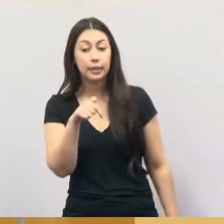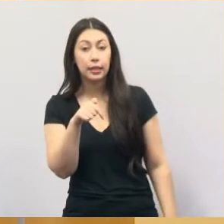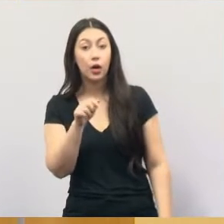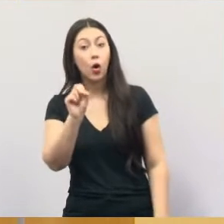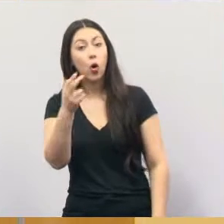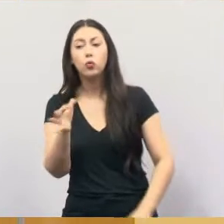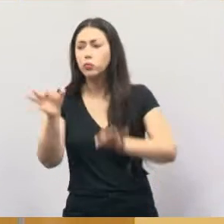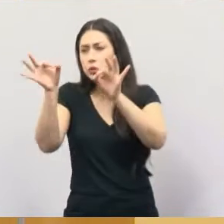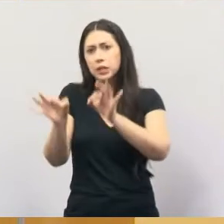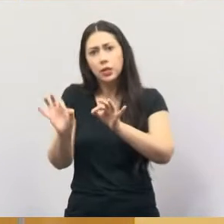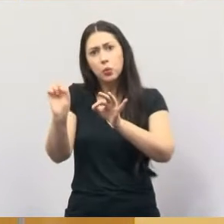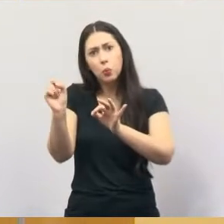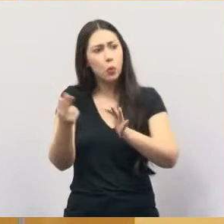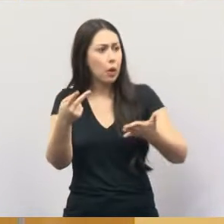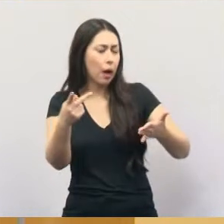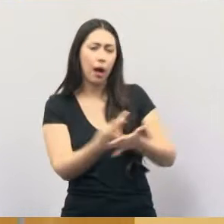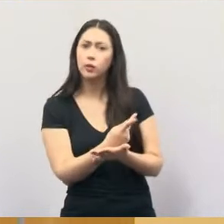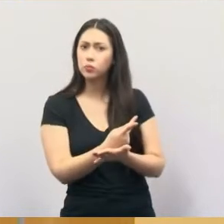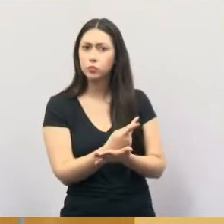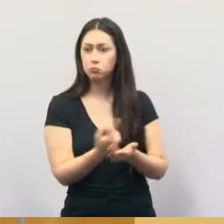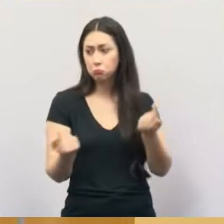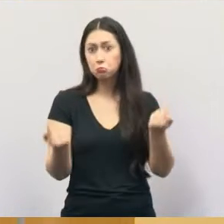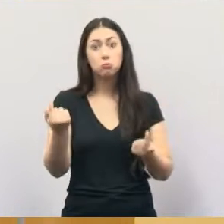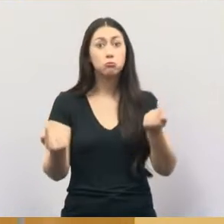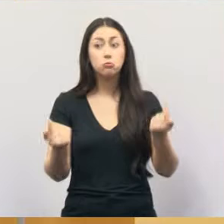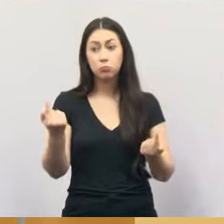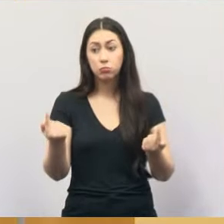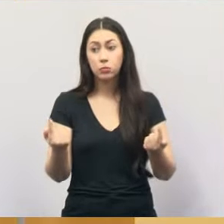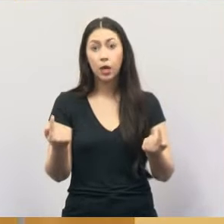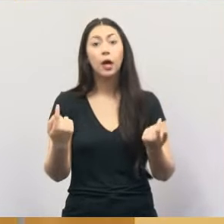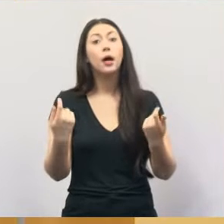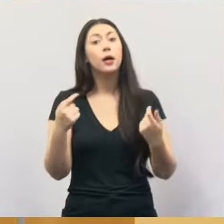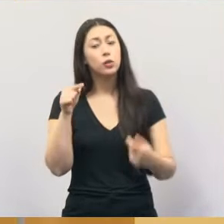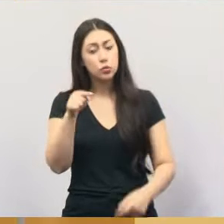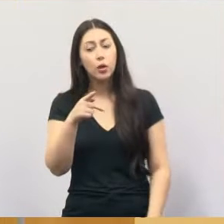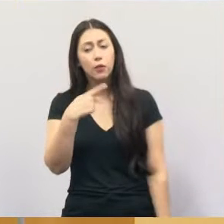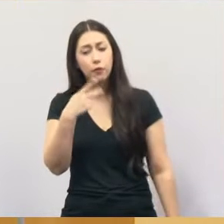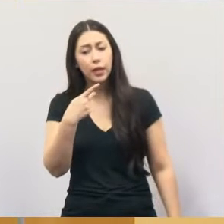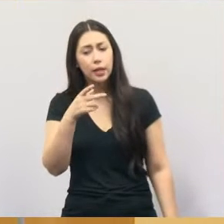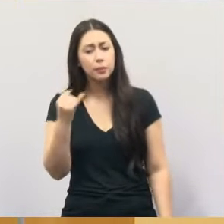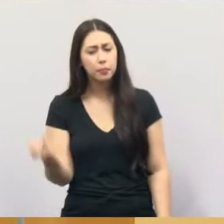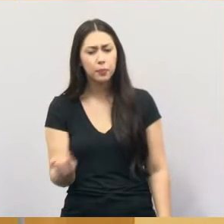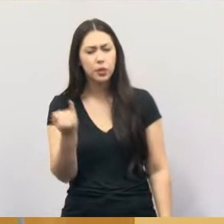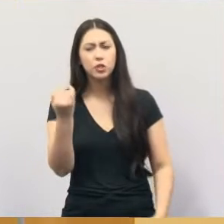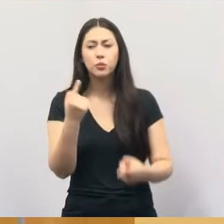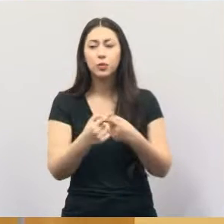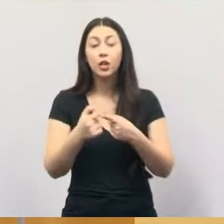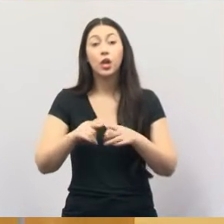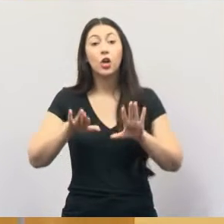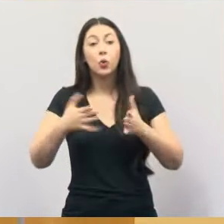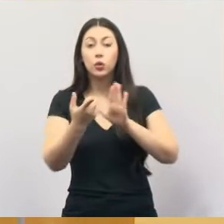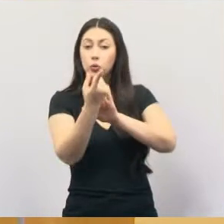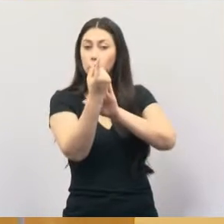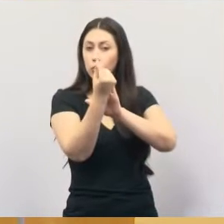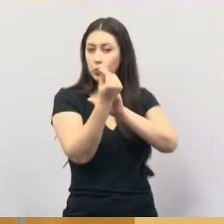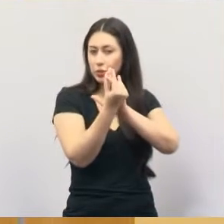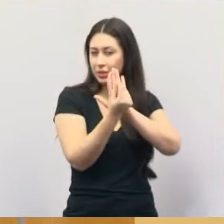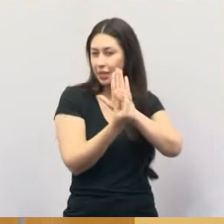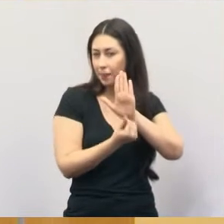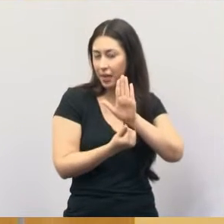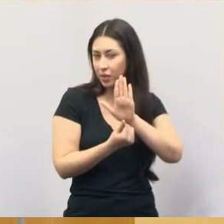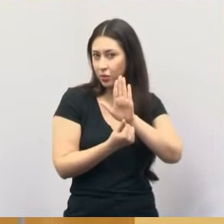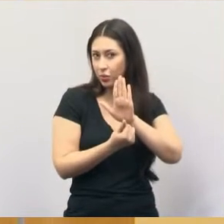certo ou é errado. E a sua fala assim tem pertinente, porque quando foram aprovado aí o orçamento secreto pelo